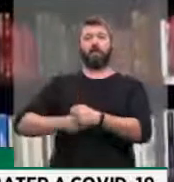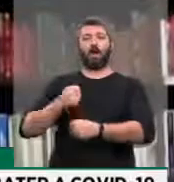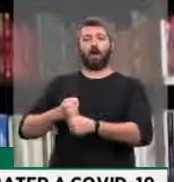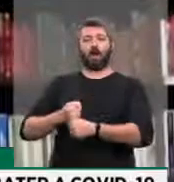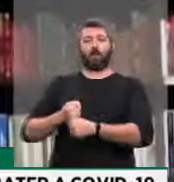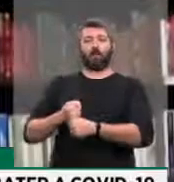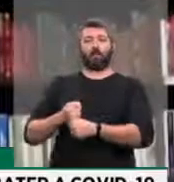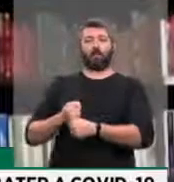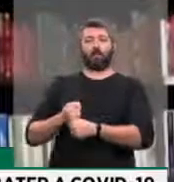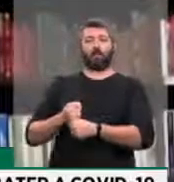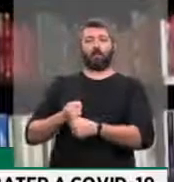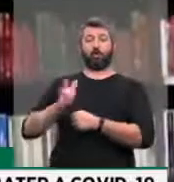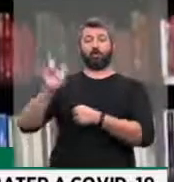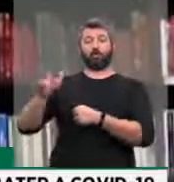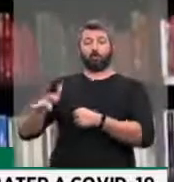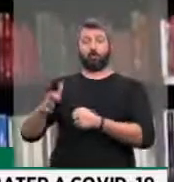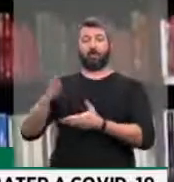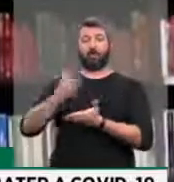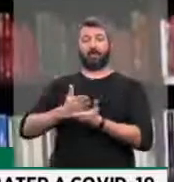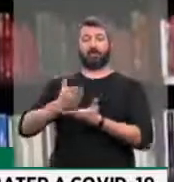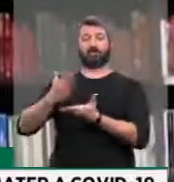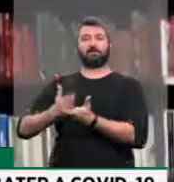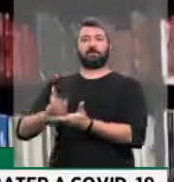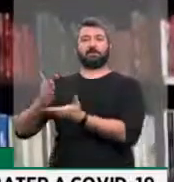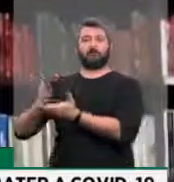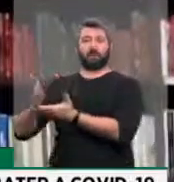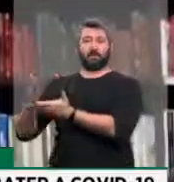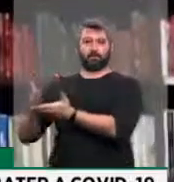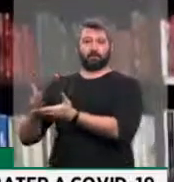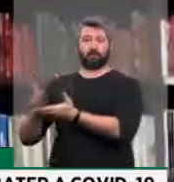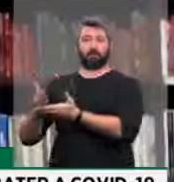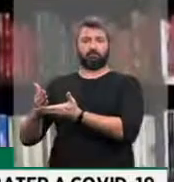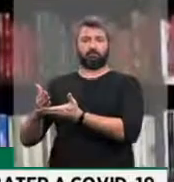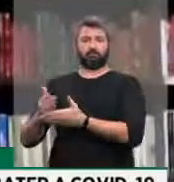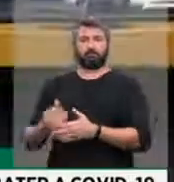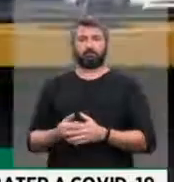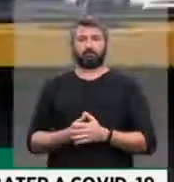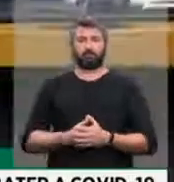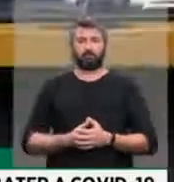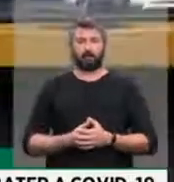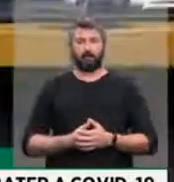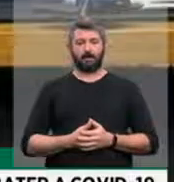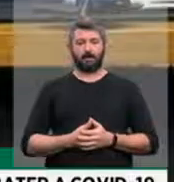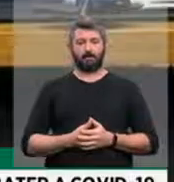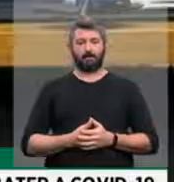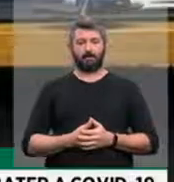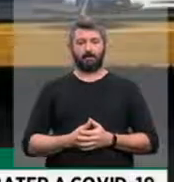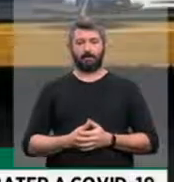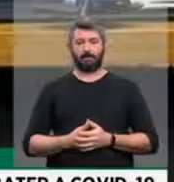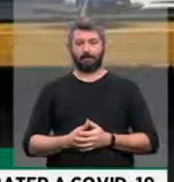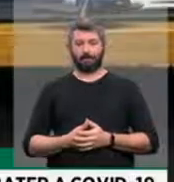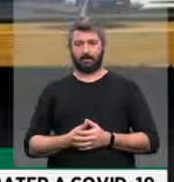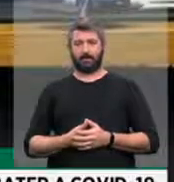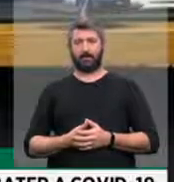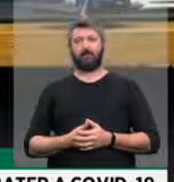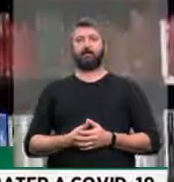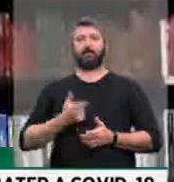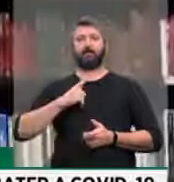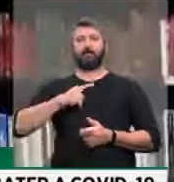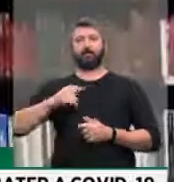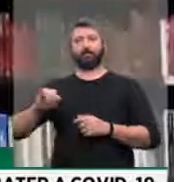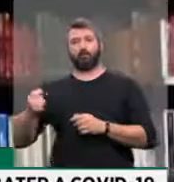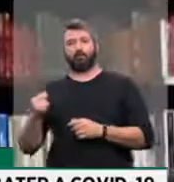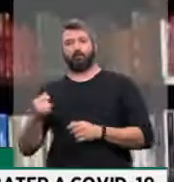e o restante em parcelas iguais, dos 5 exercícios acrescidas por mora e correção monetária